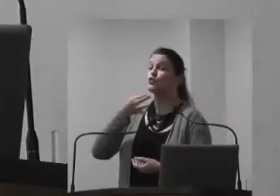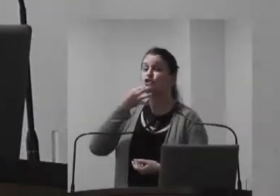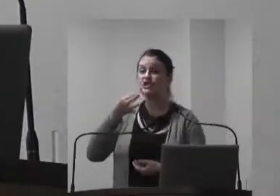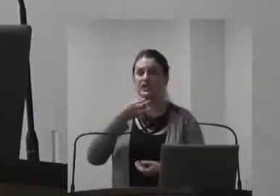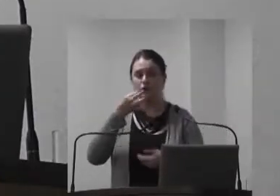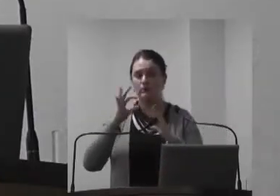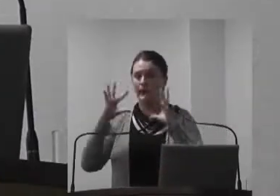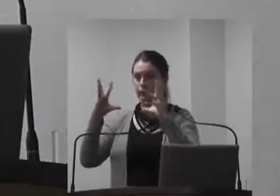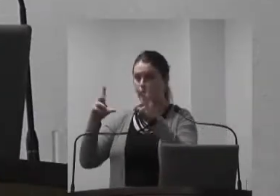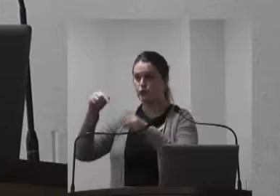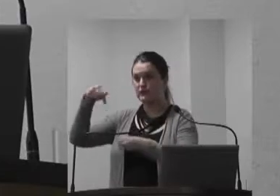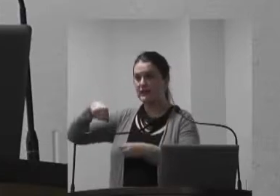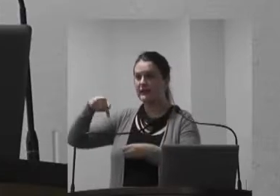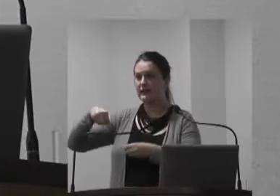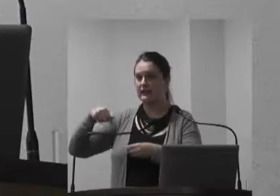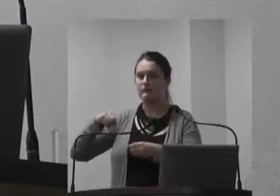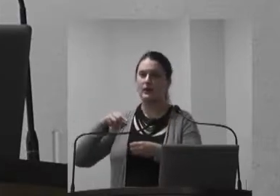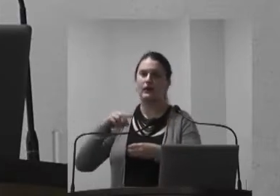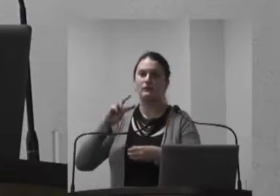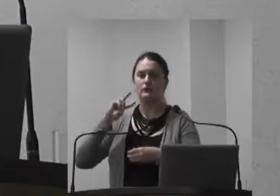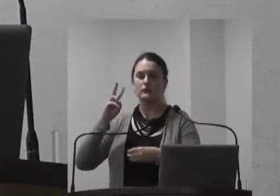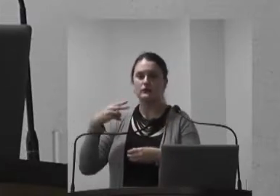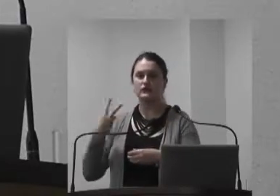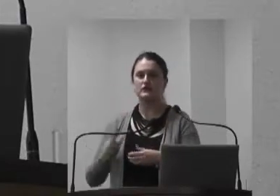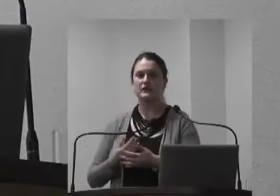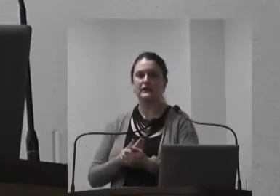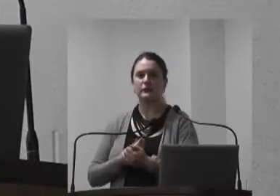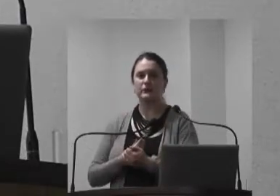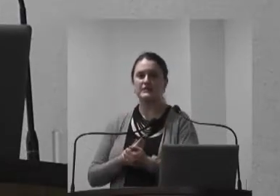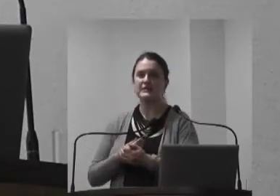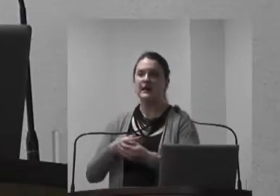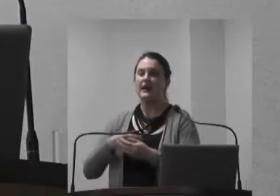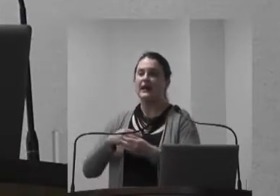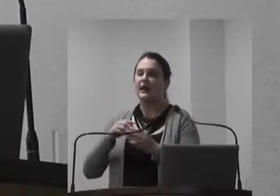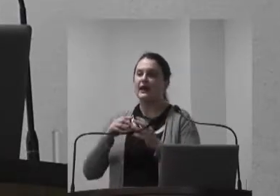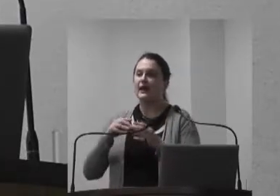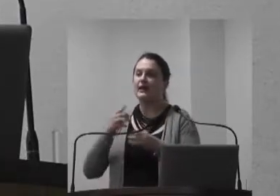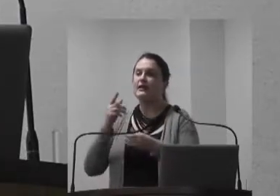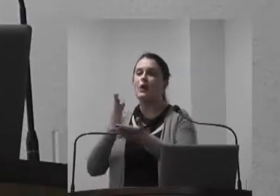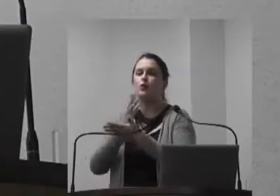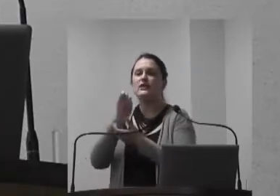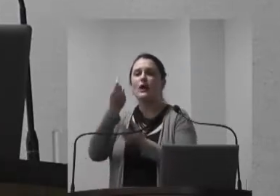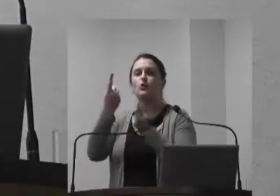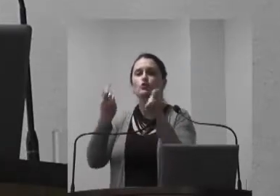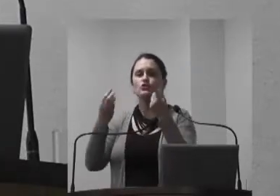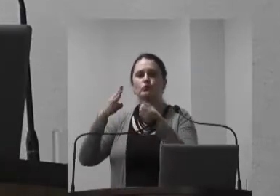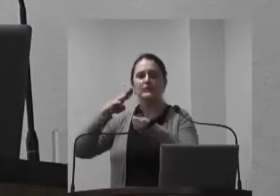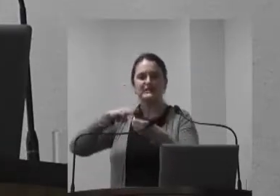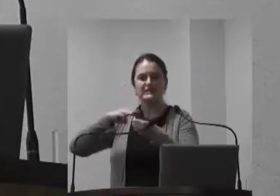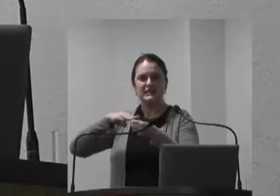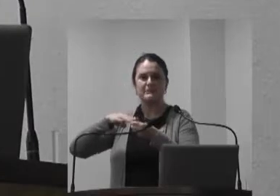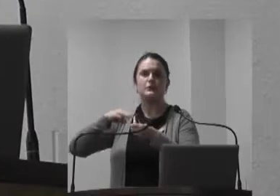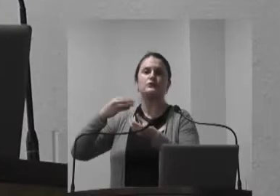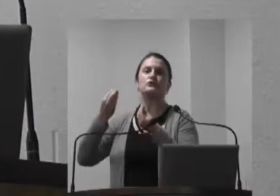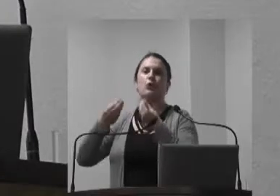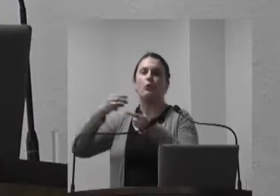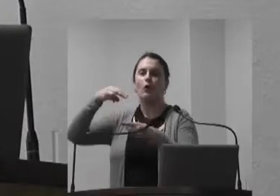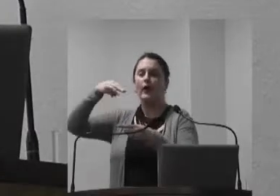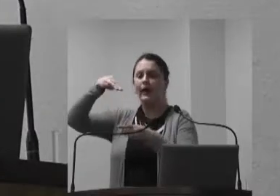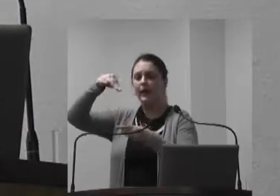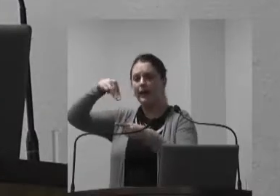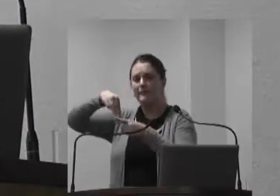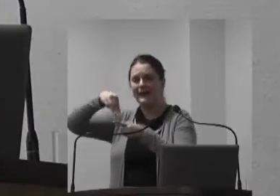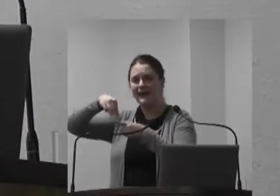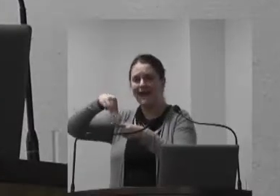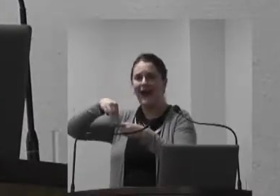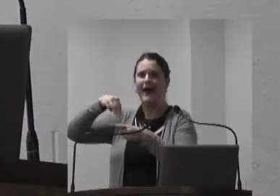eu sugiro para todos aqui, né, os nossos vereadores, em alguns municípios,